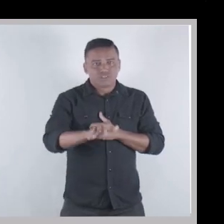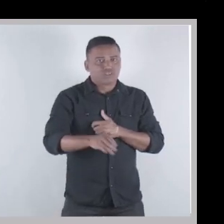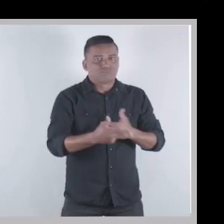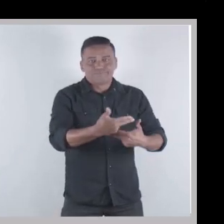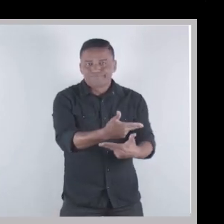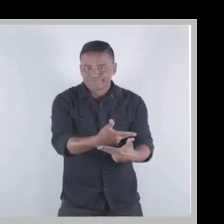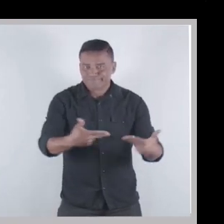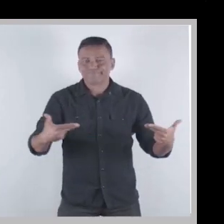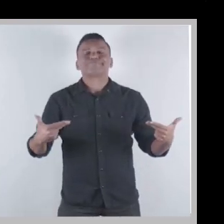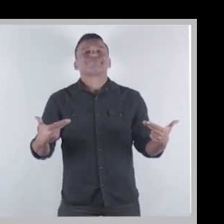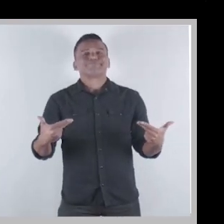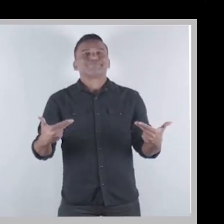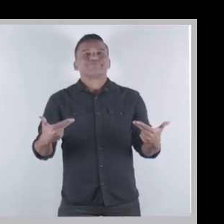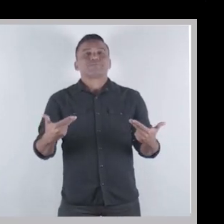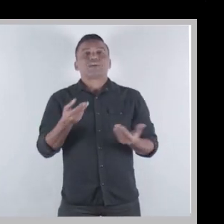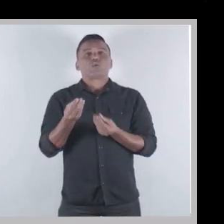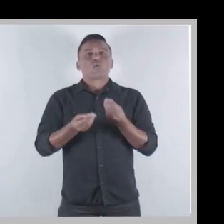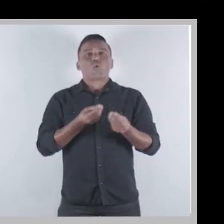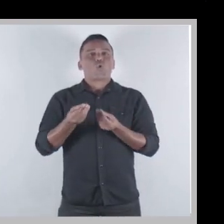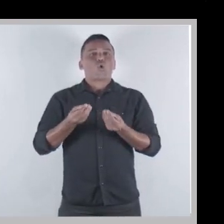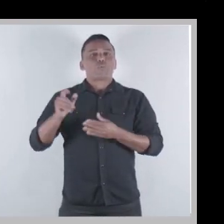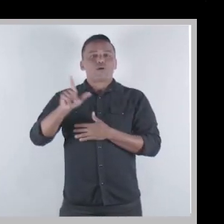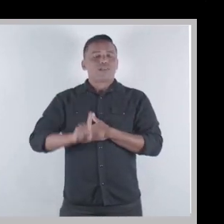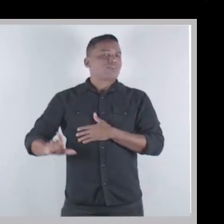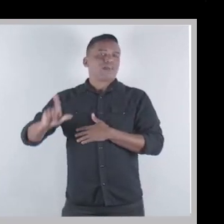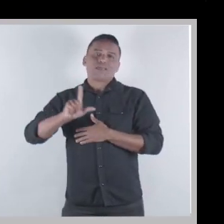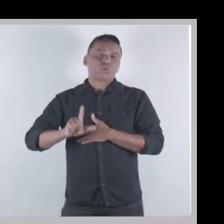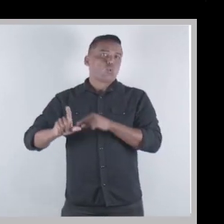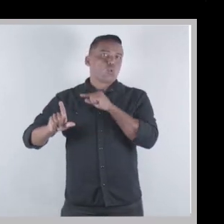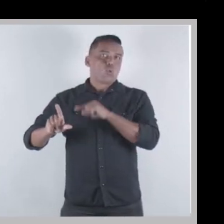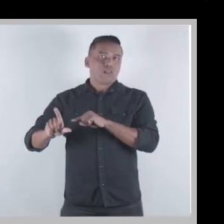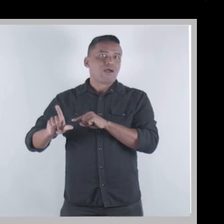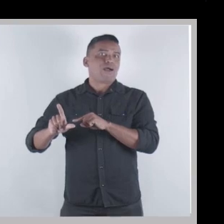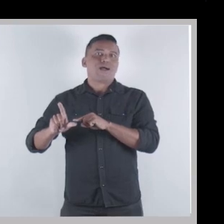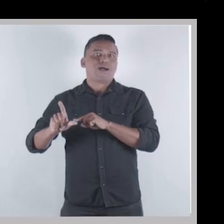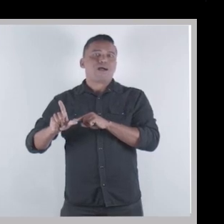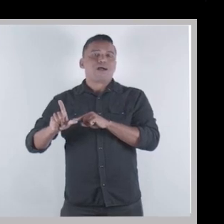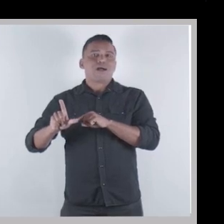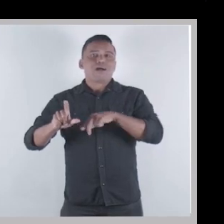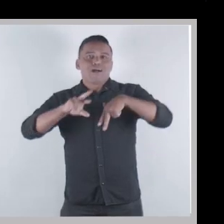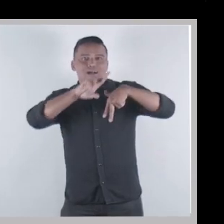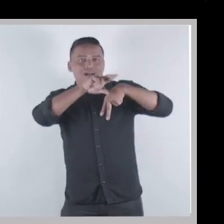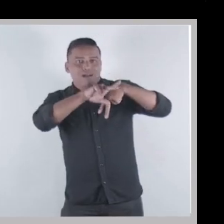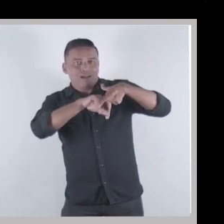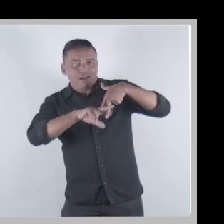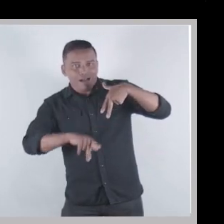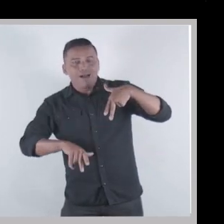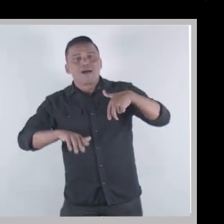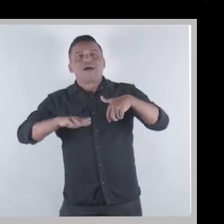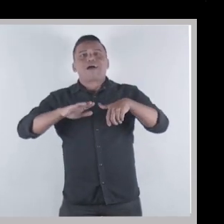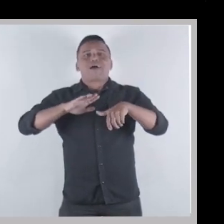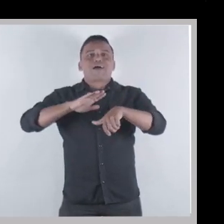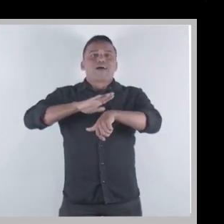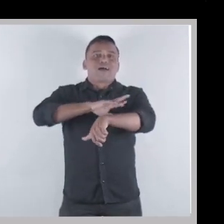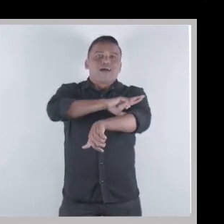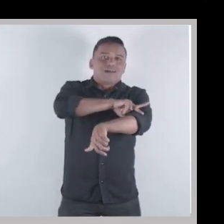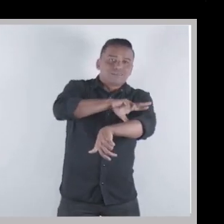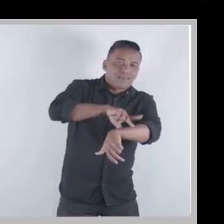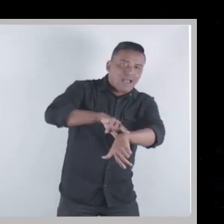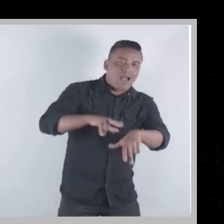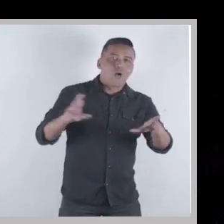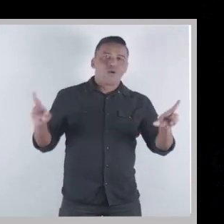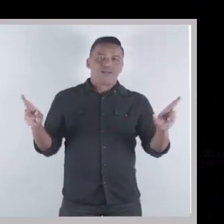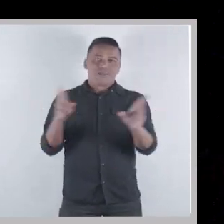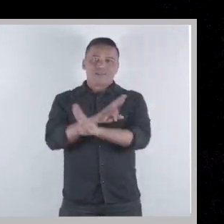infâncias, a forma como as literaturas étnico-raciais se relacionam também nos territórios, dentro e